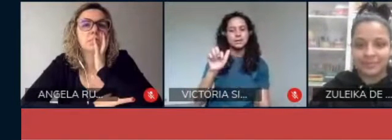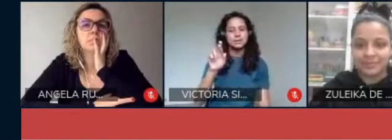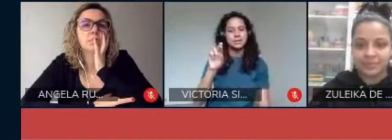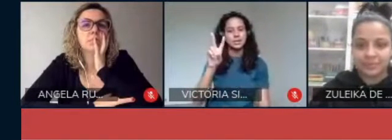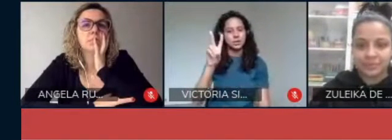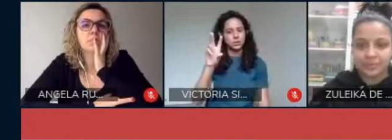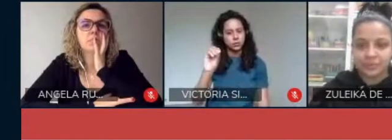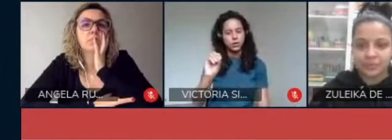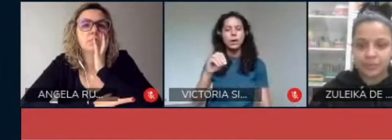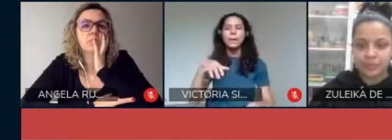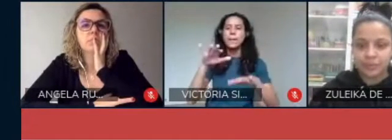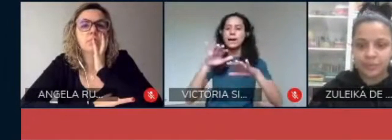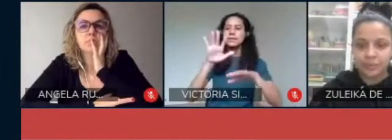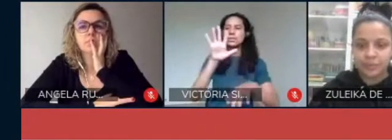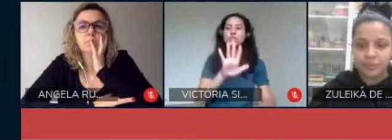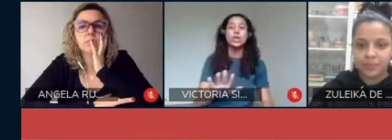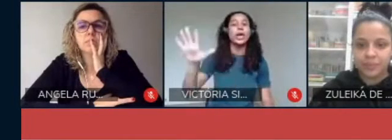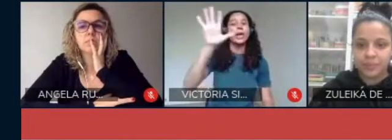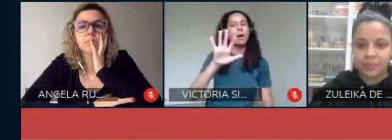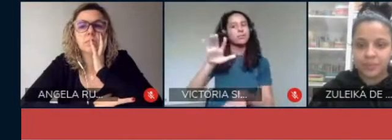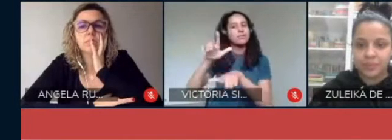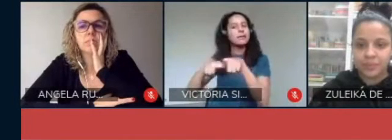completamente.